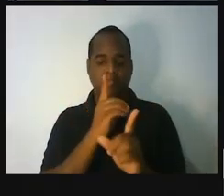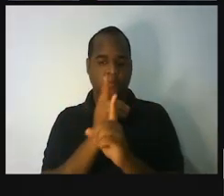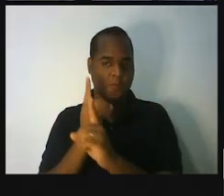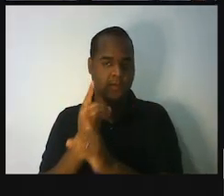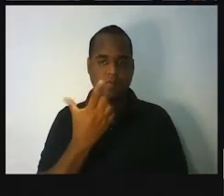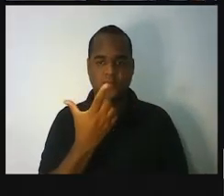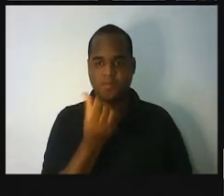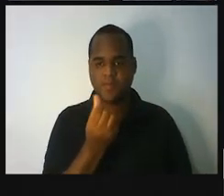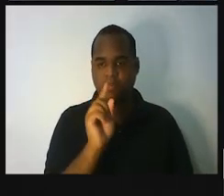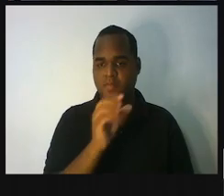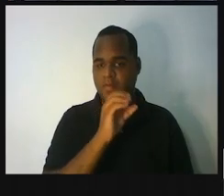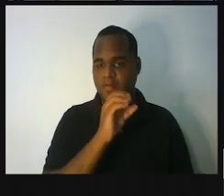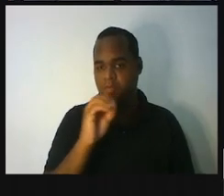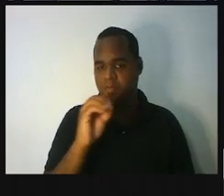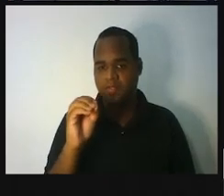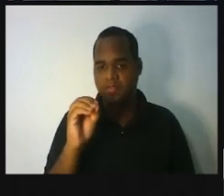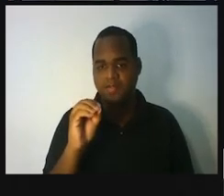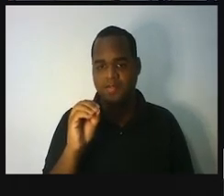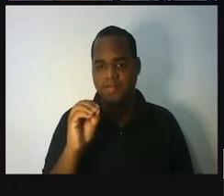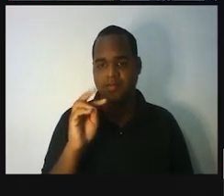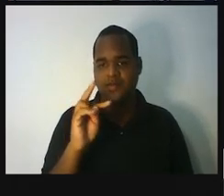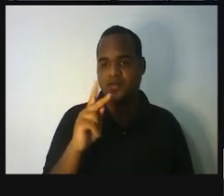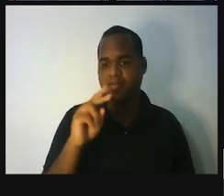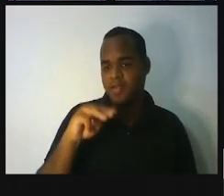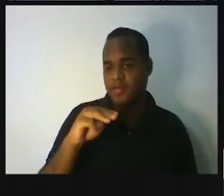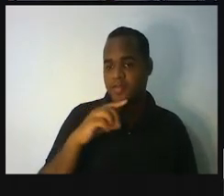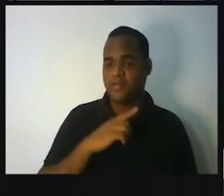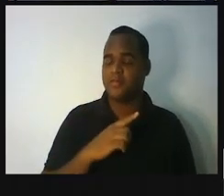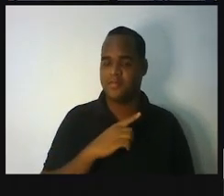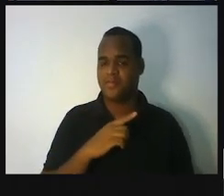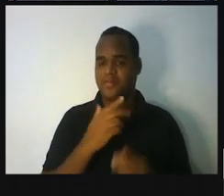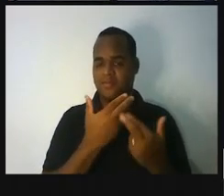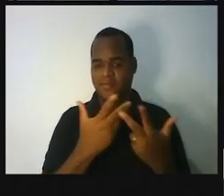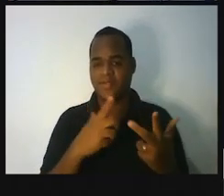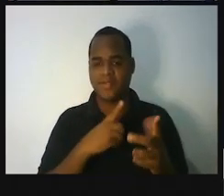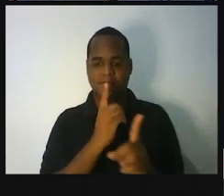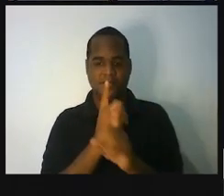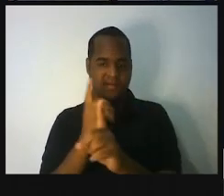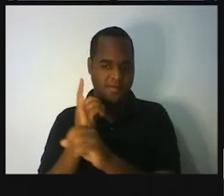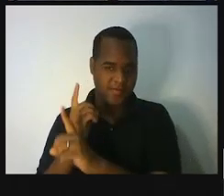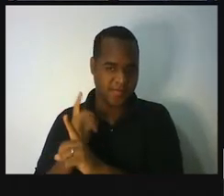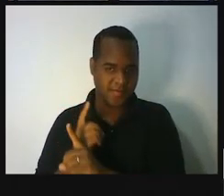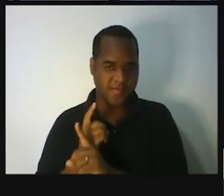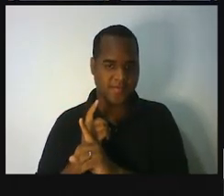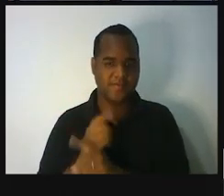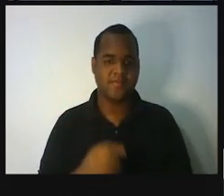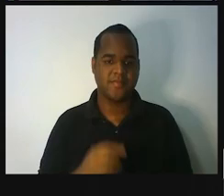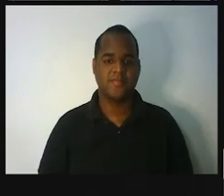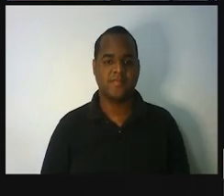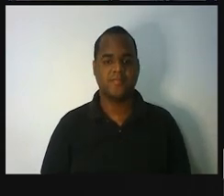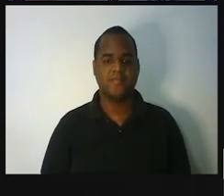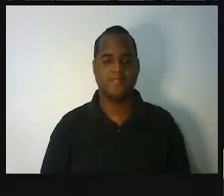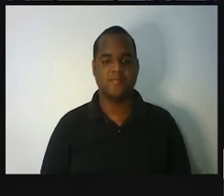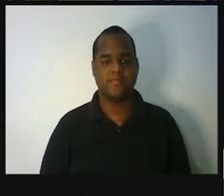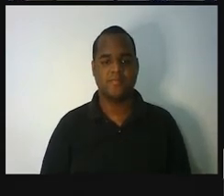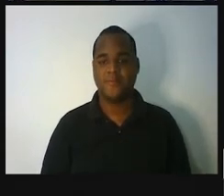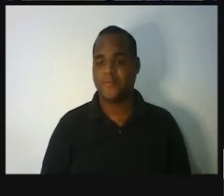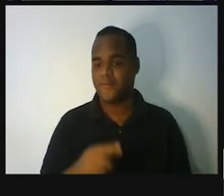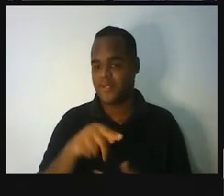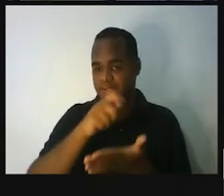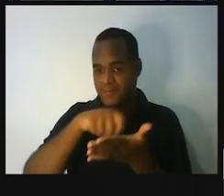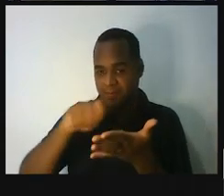26 hectômetros cúbicos, ó. 26 hectômetros cúbicos. E aí você pode anotar